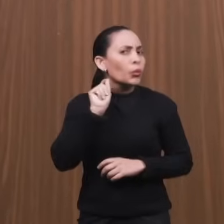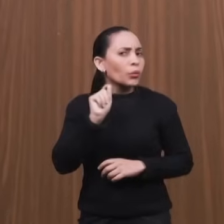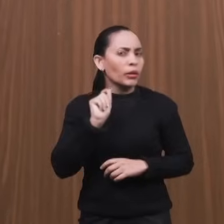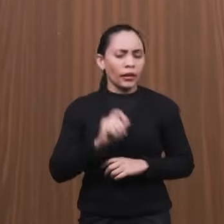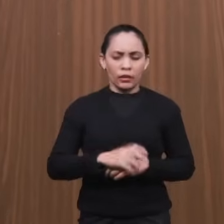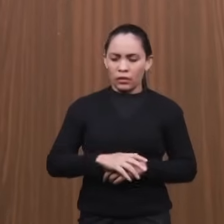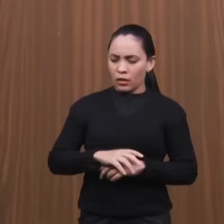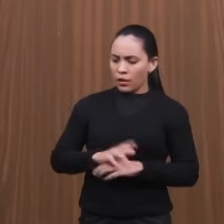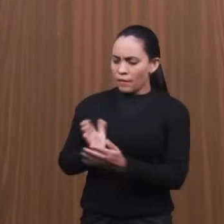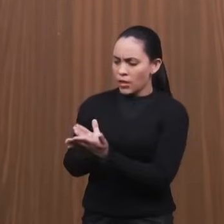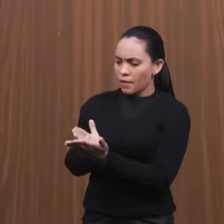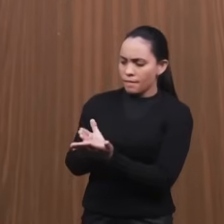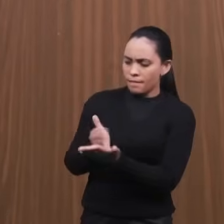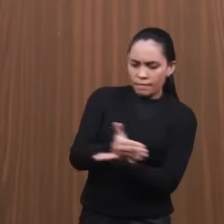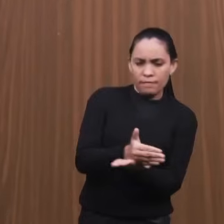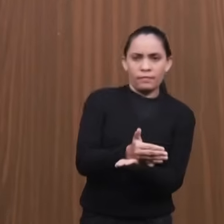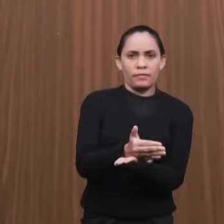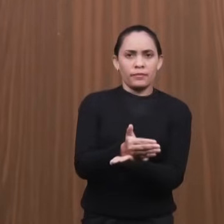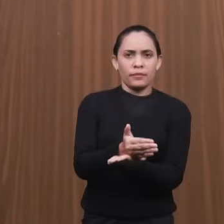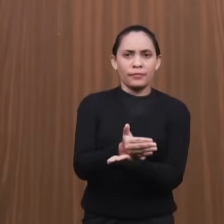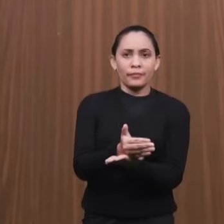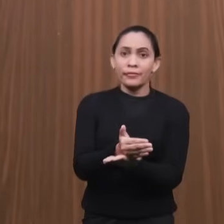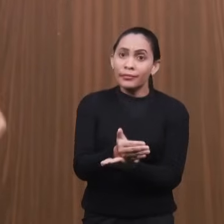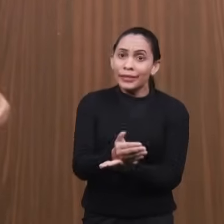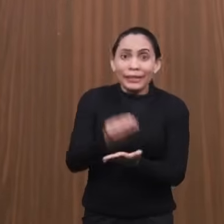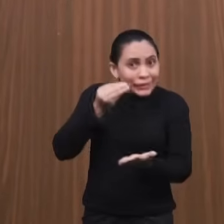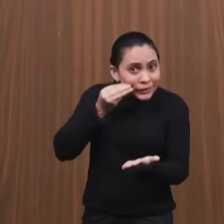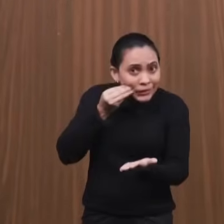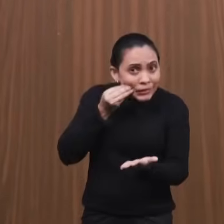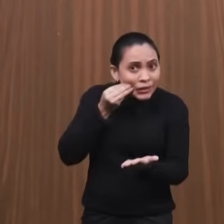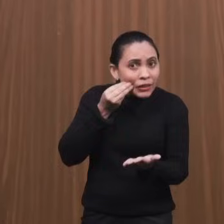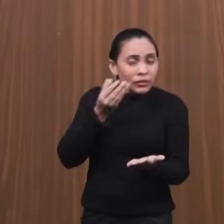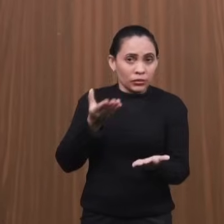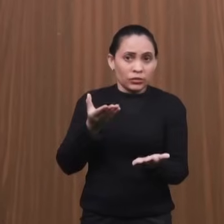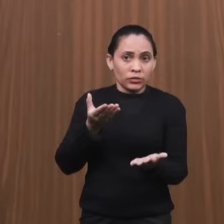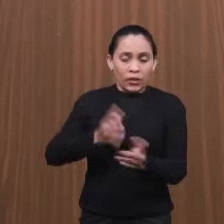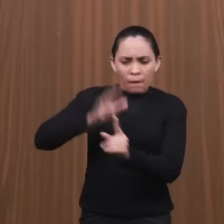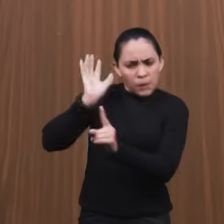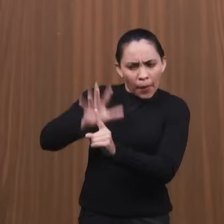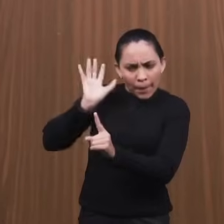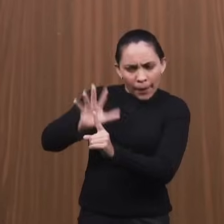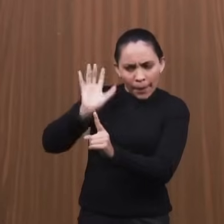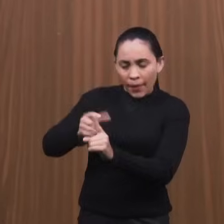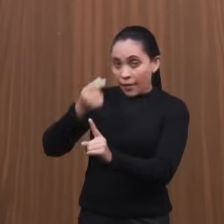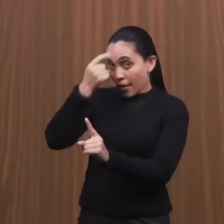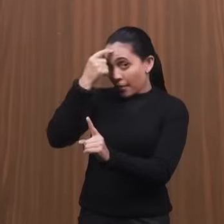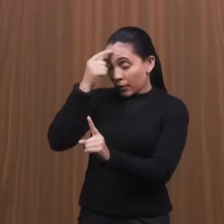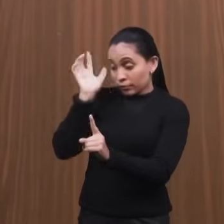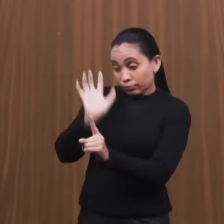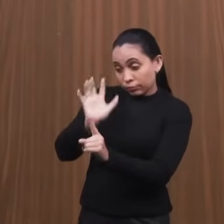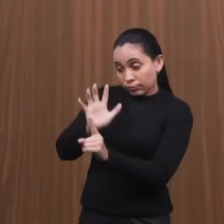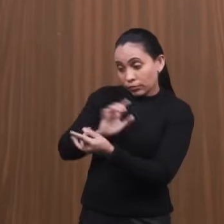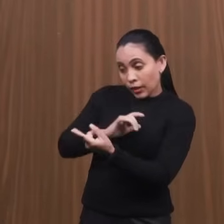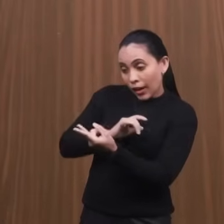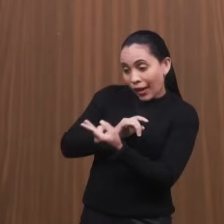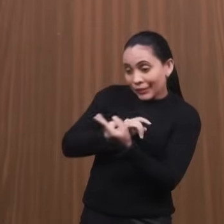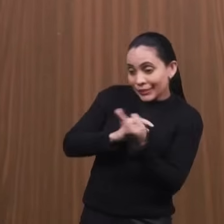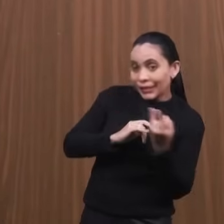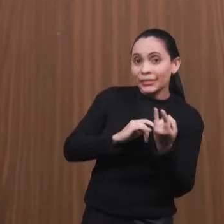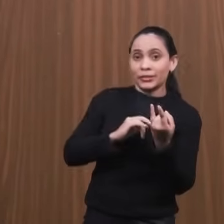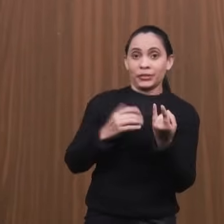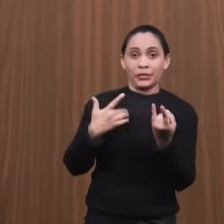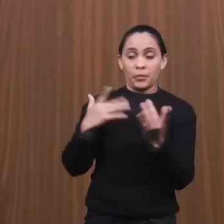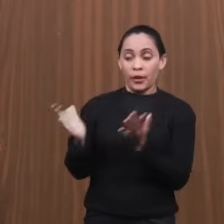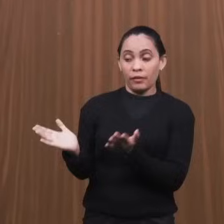da presença do Senhor. Tentando minar, contaminar a mente, atraindo o homem com as